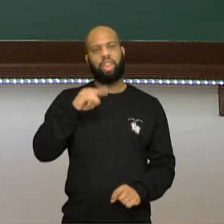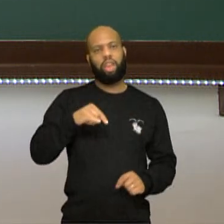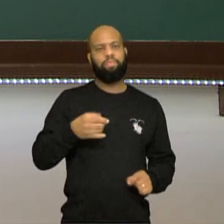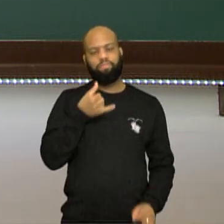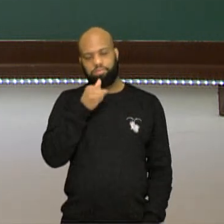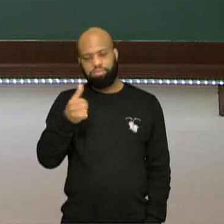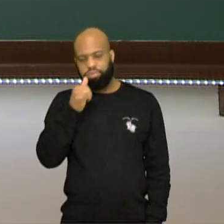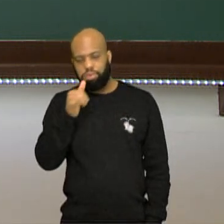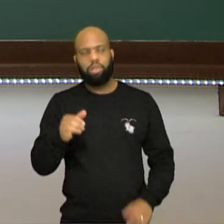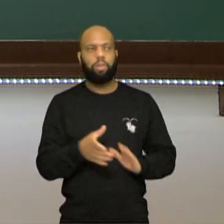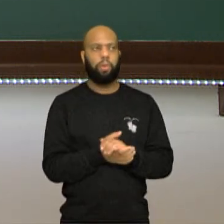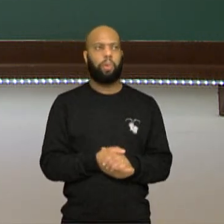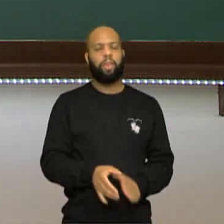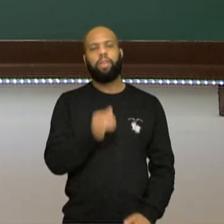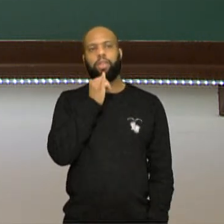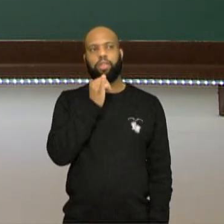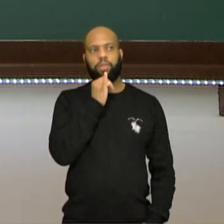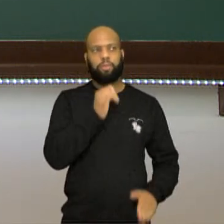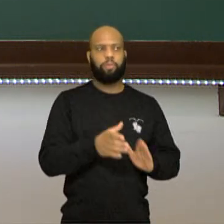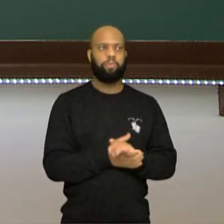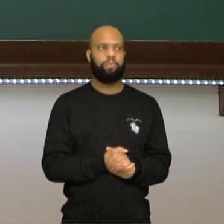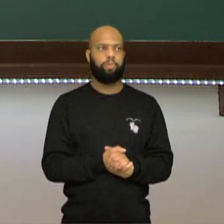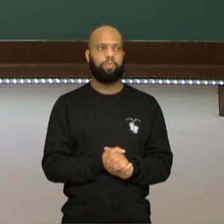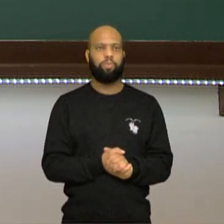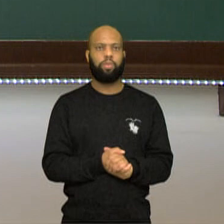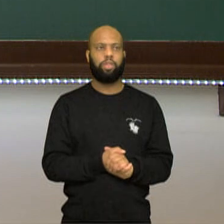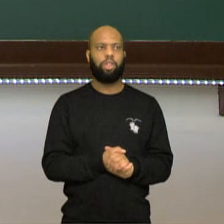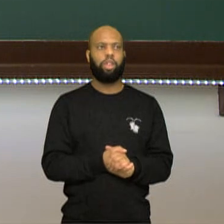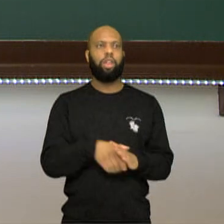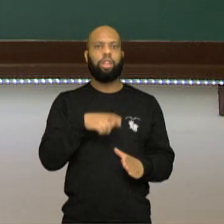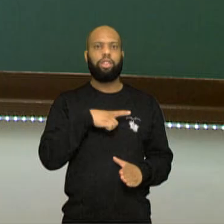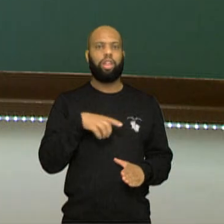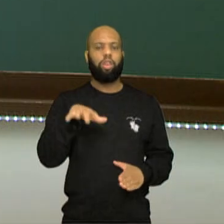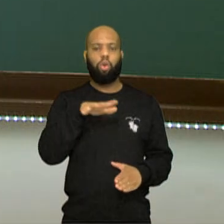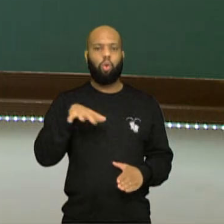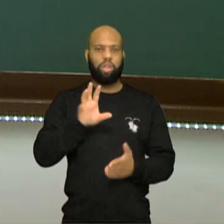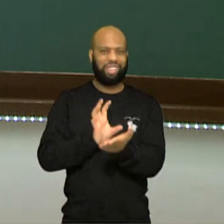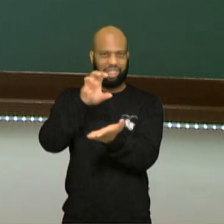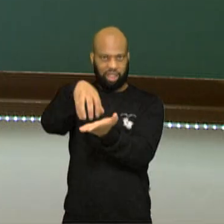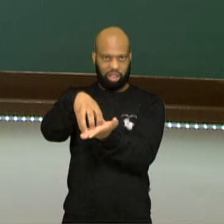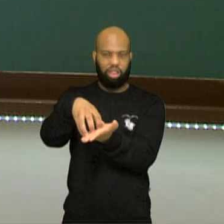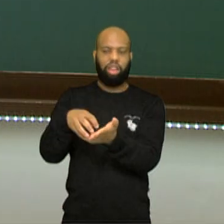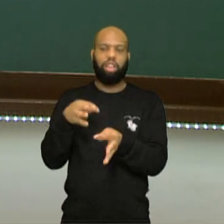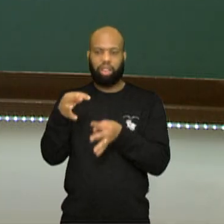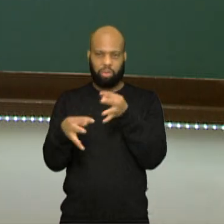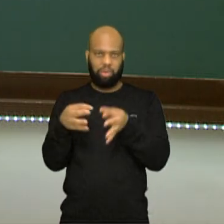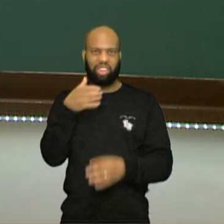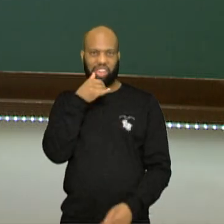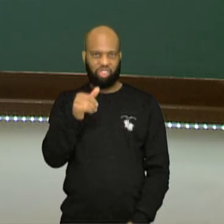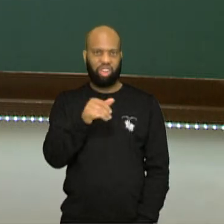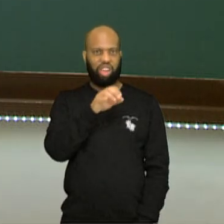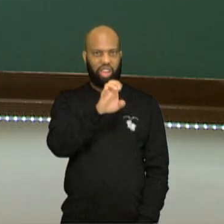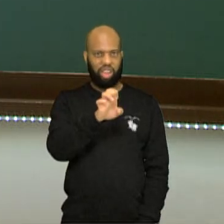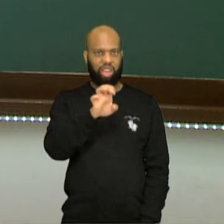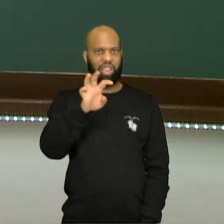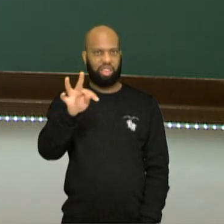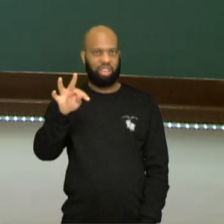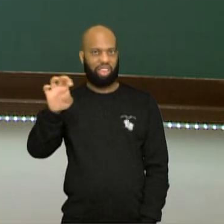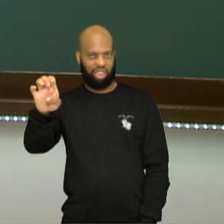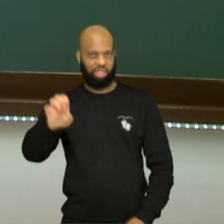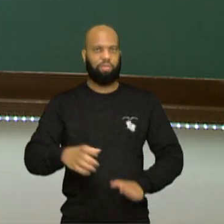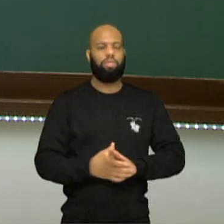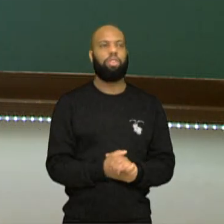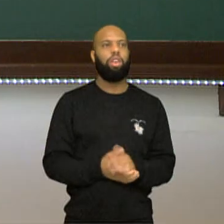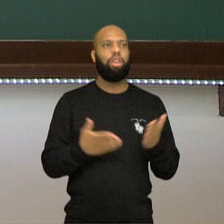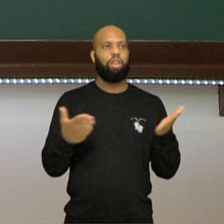mesmo, como estações de tratamento de energia, essas coisas. Bom, uma